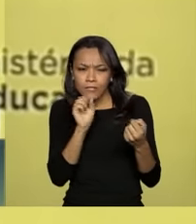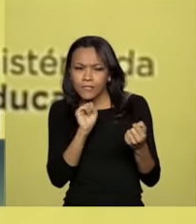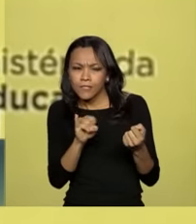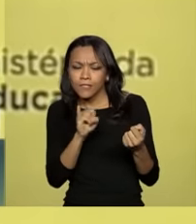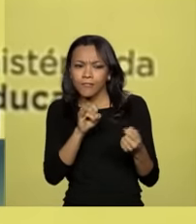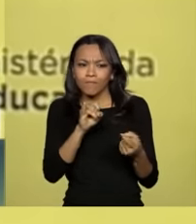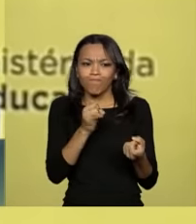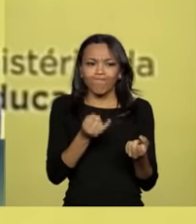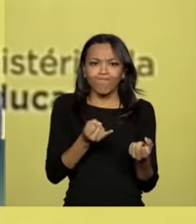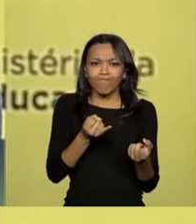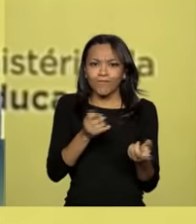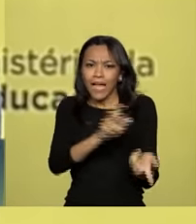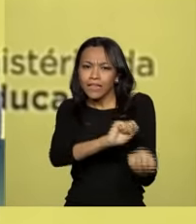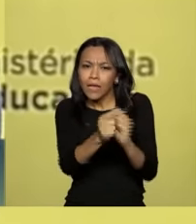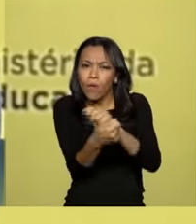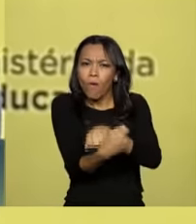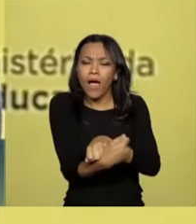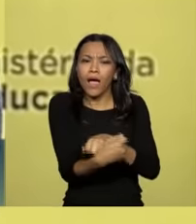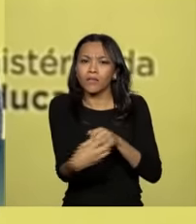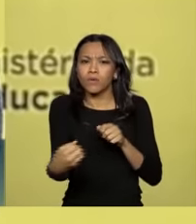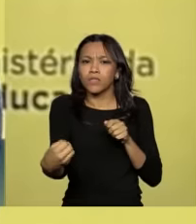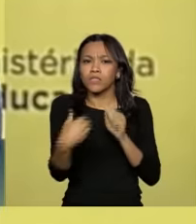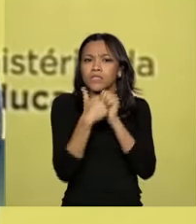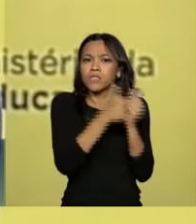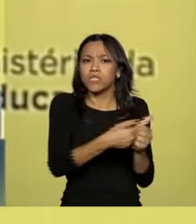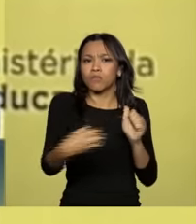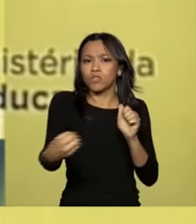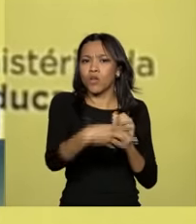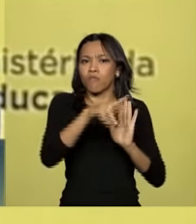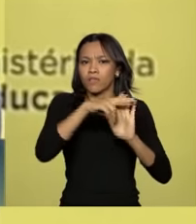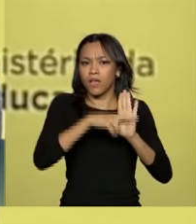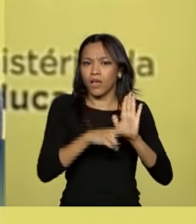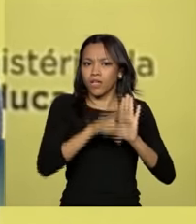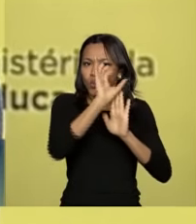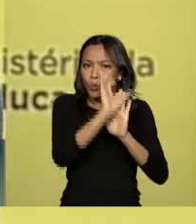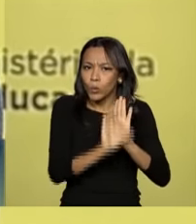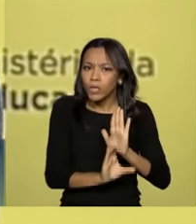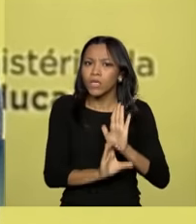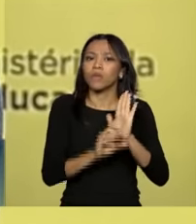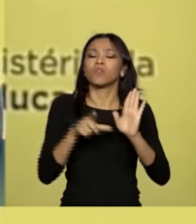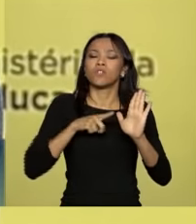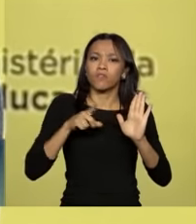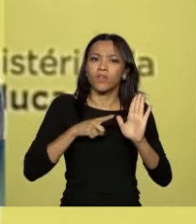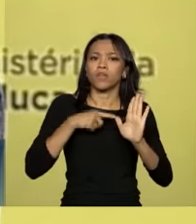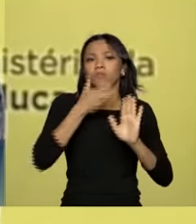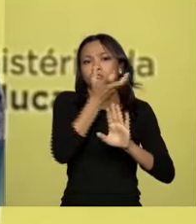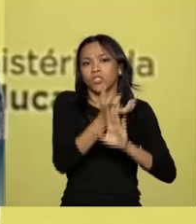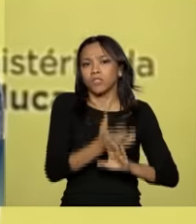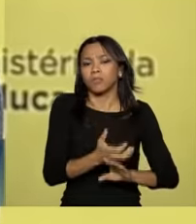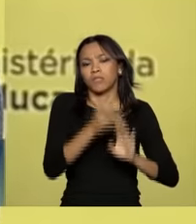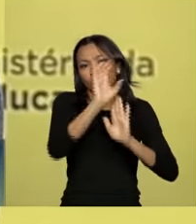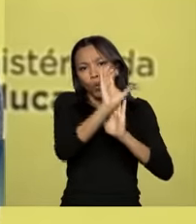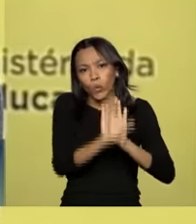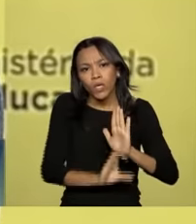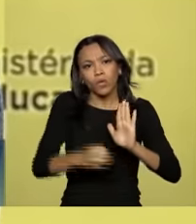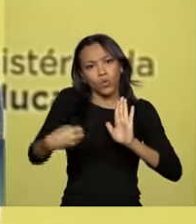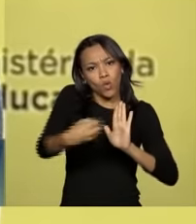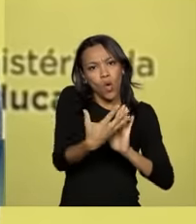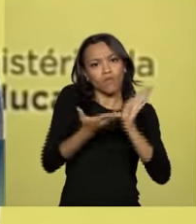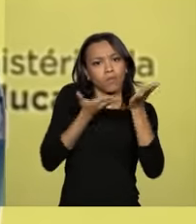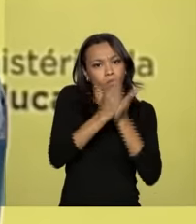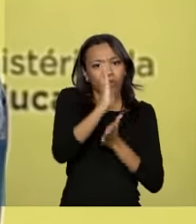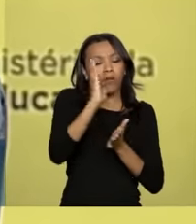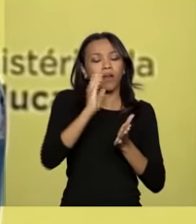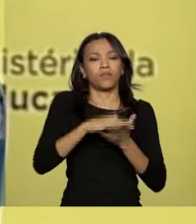adequação das novas diretrizes curriculares. Então, nós tivemos diretrizes curriculares novas aprovadas